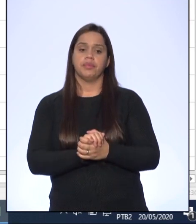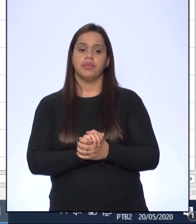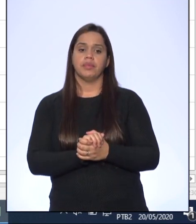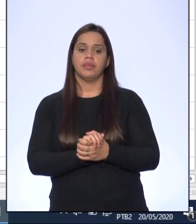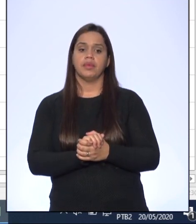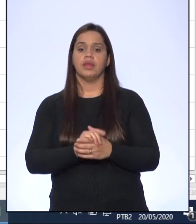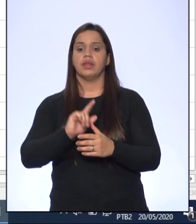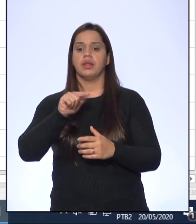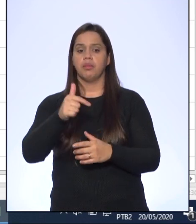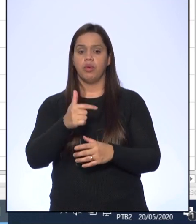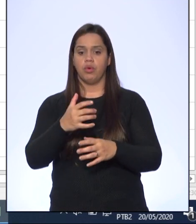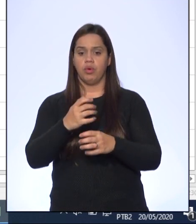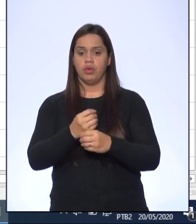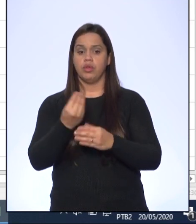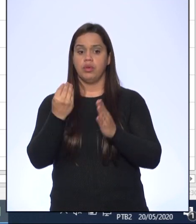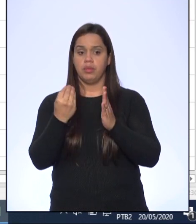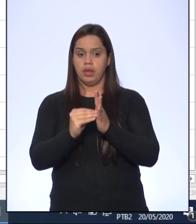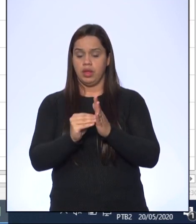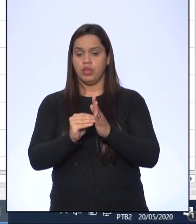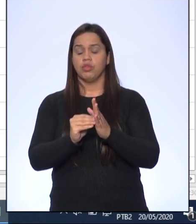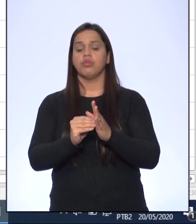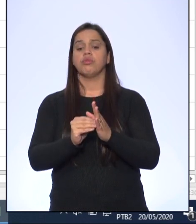lá e coloco total.